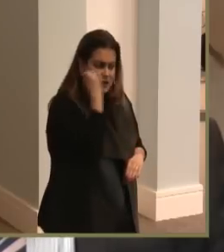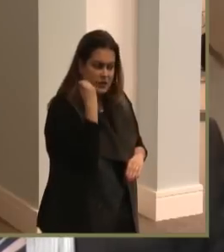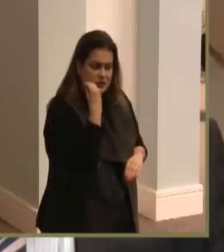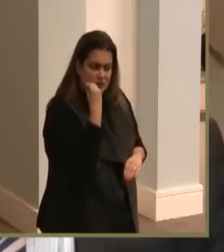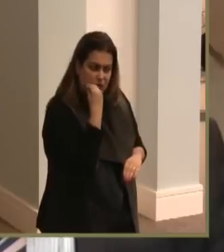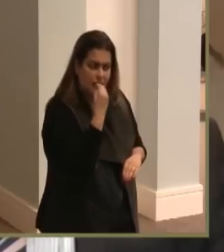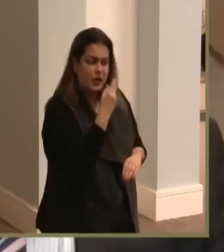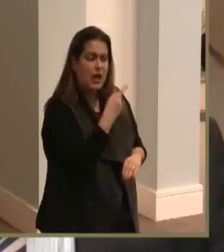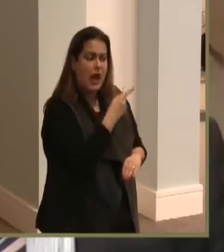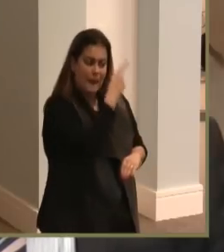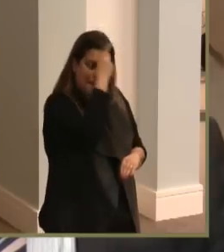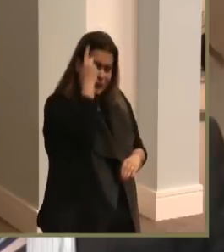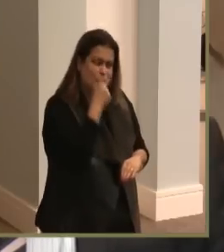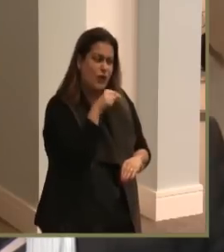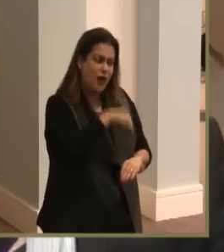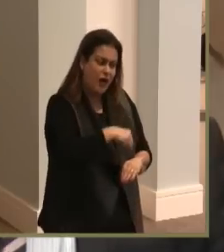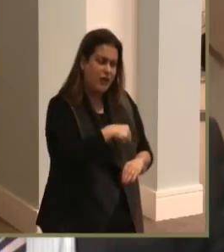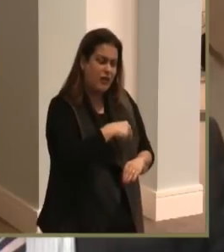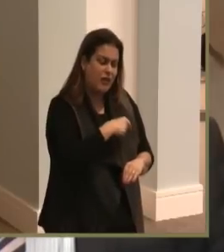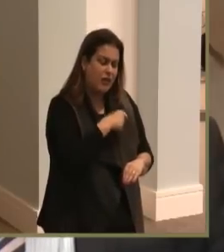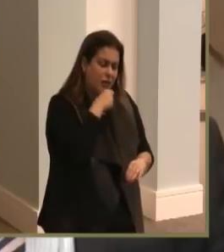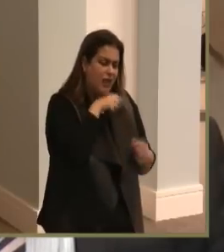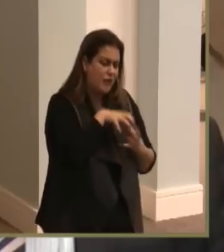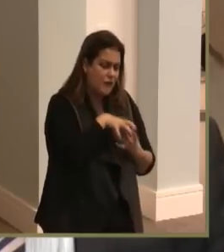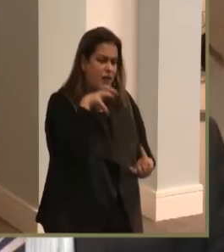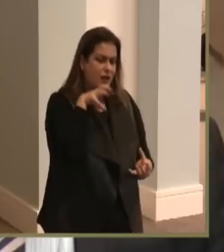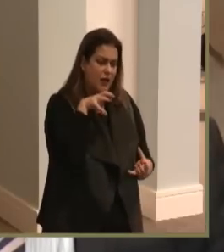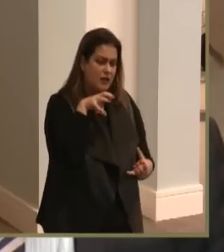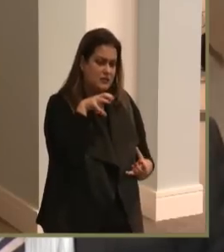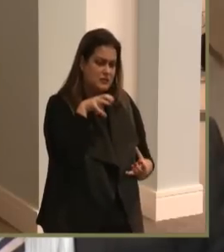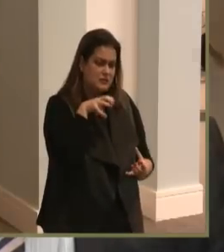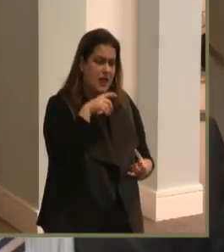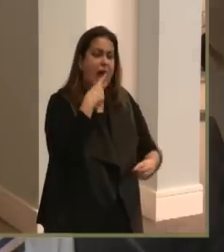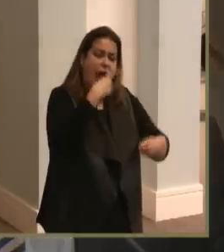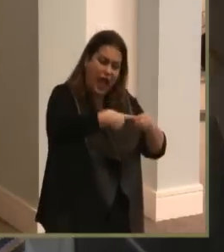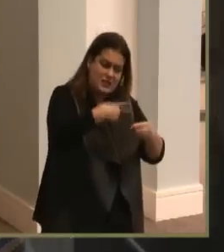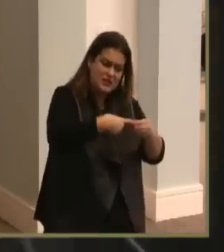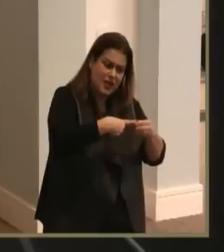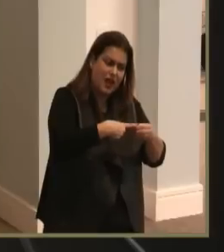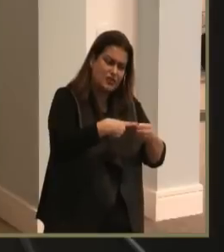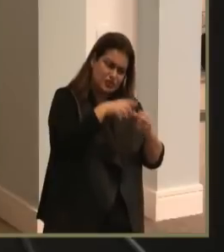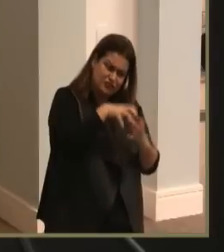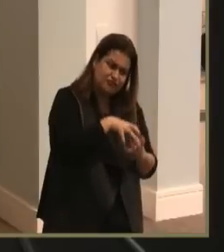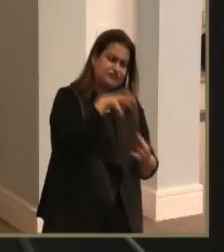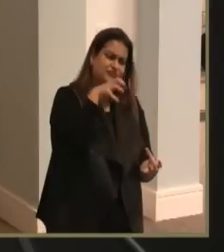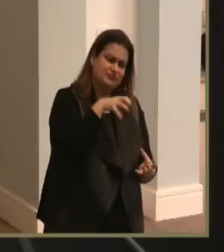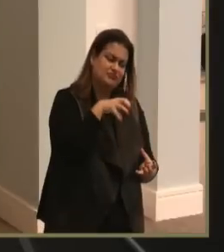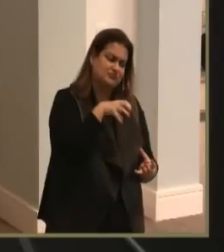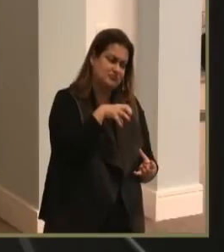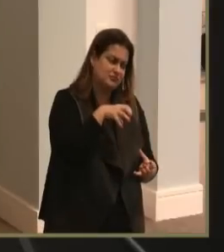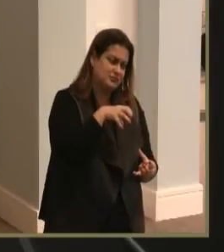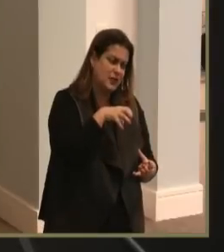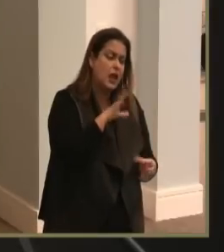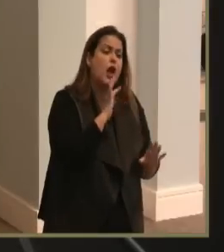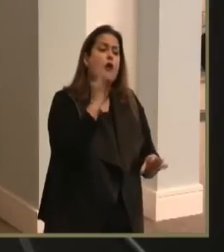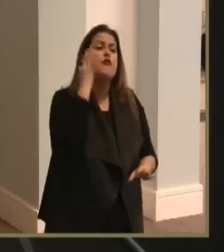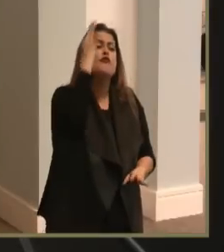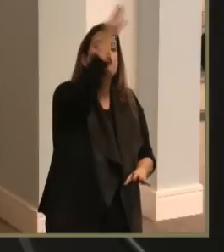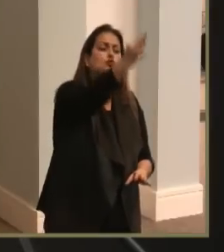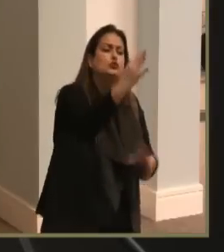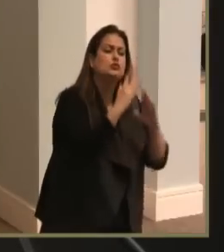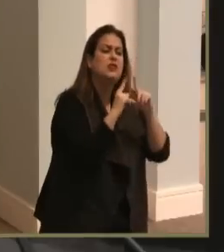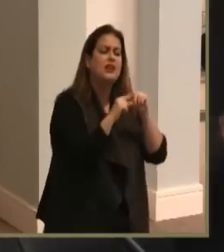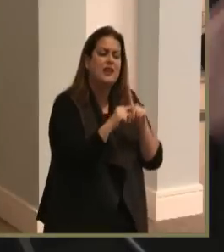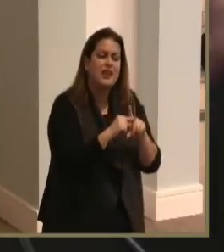envelhece. E eu confesso a você a minha preocupação, porque como será o futuro da igreja daqui a 10, 20,